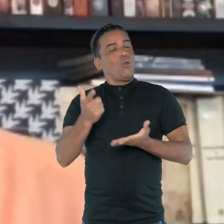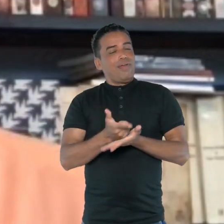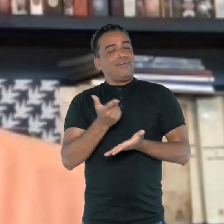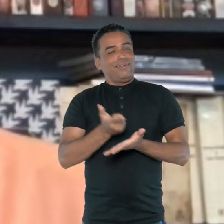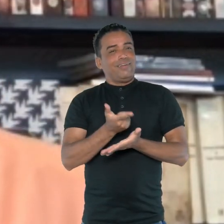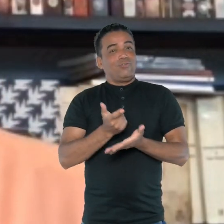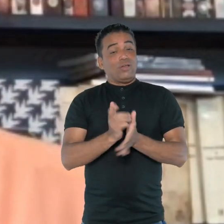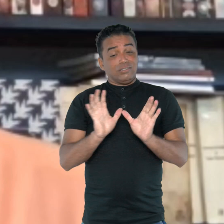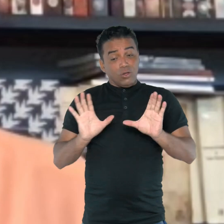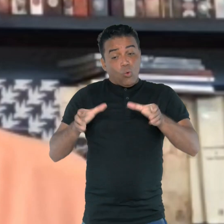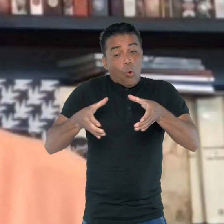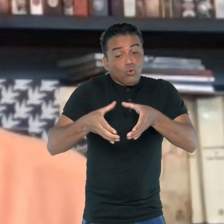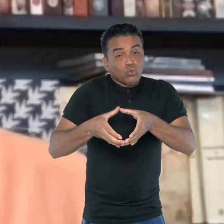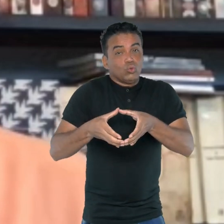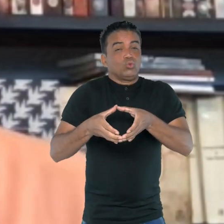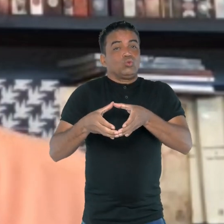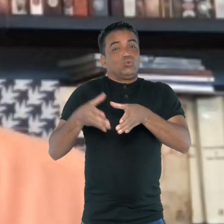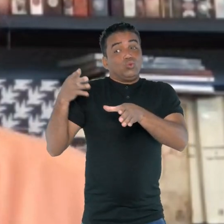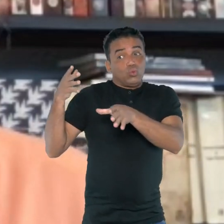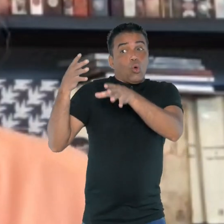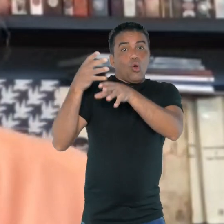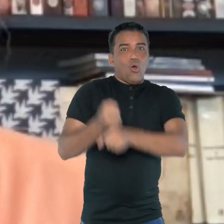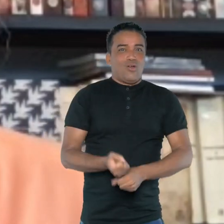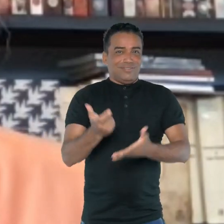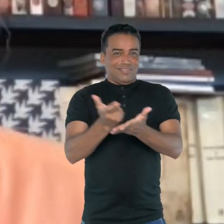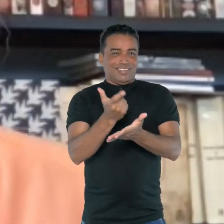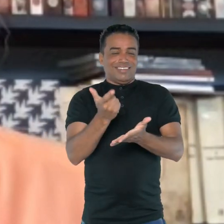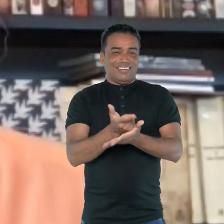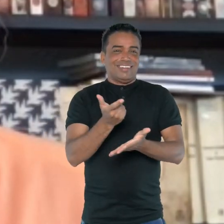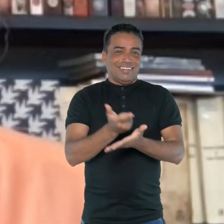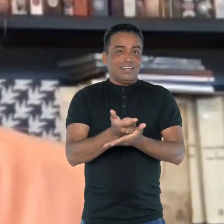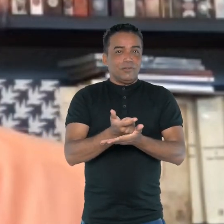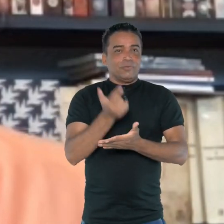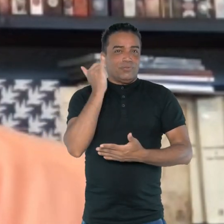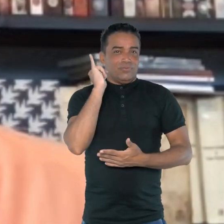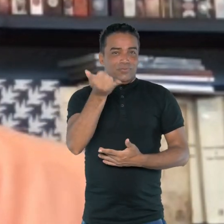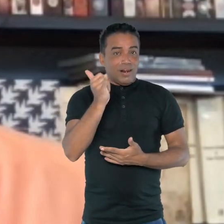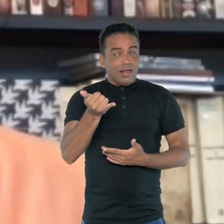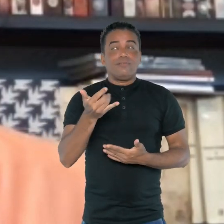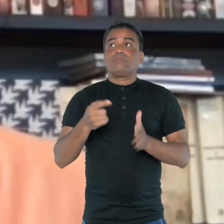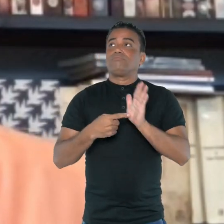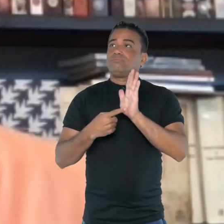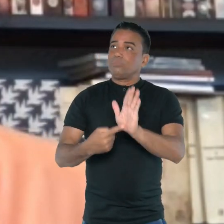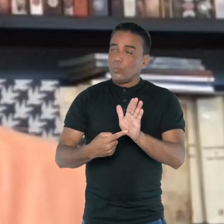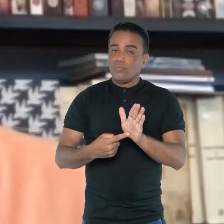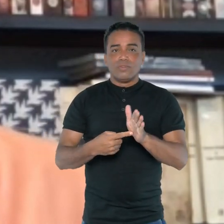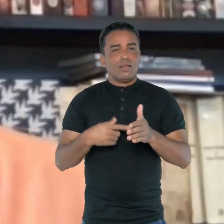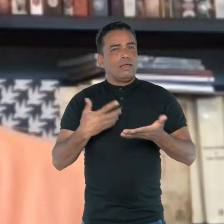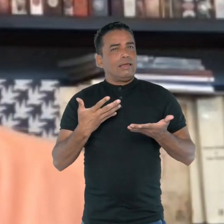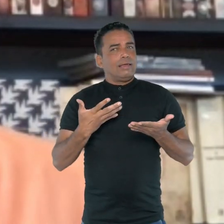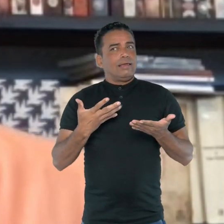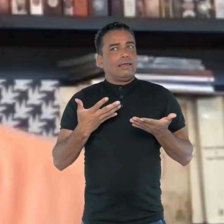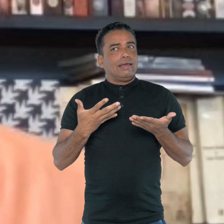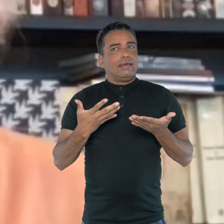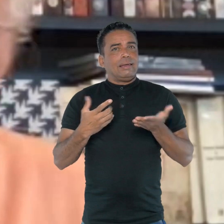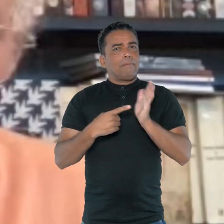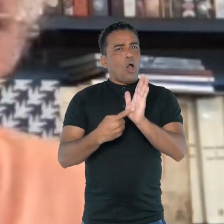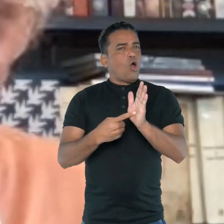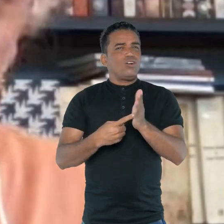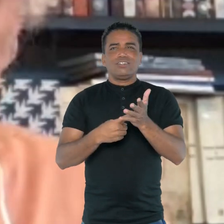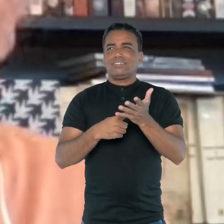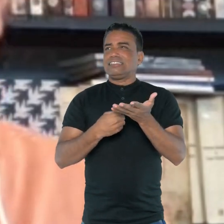esse conjunto do livro, eu diria assim, trabalha com